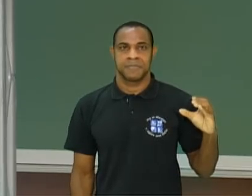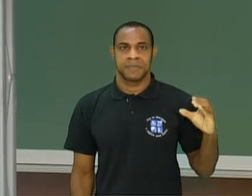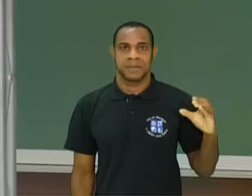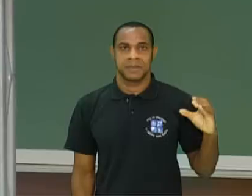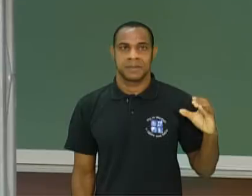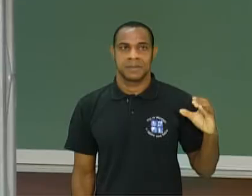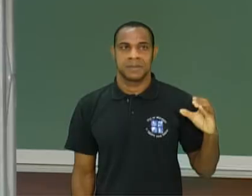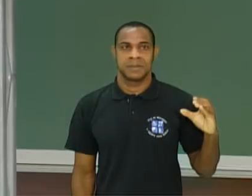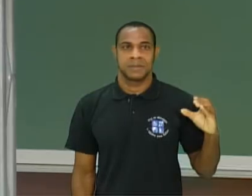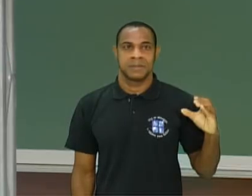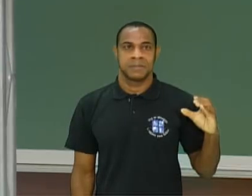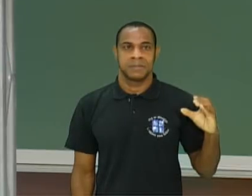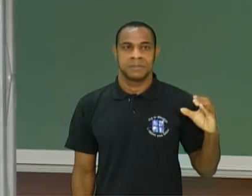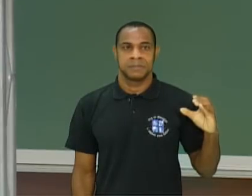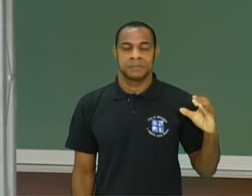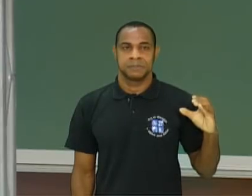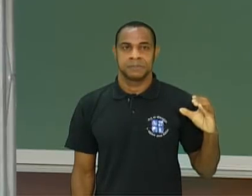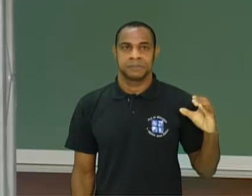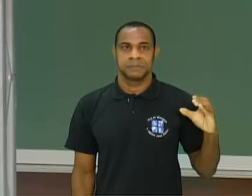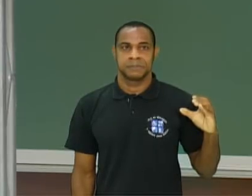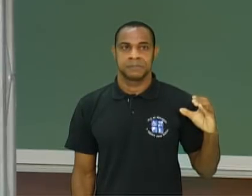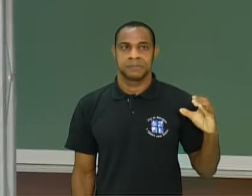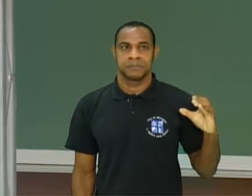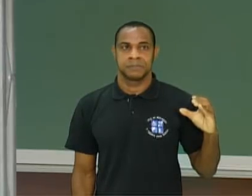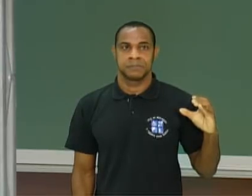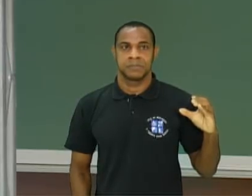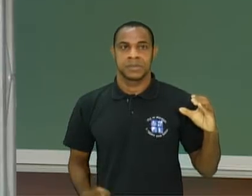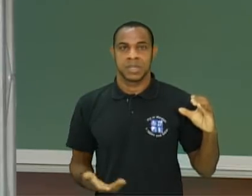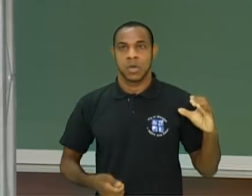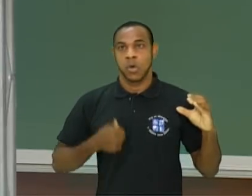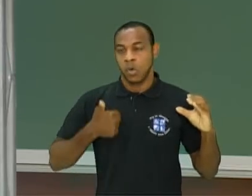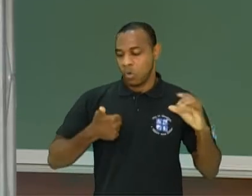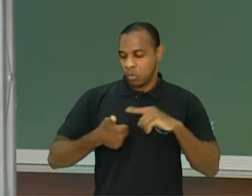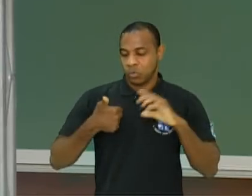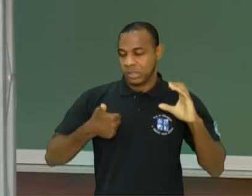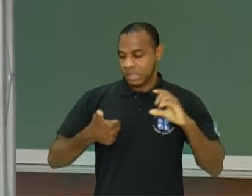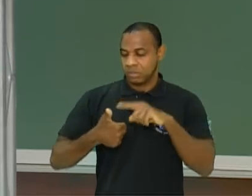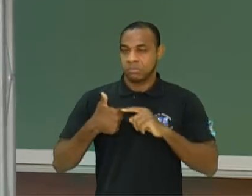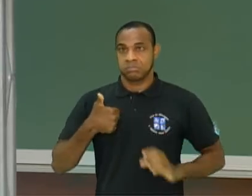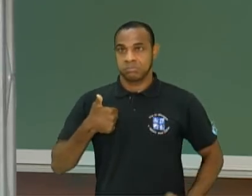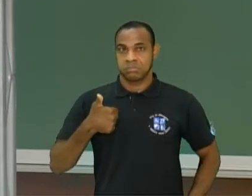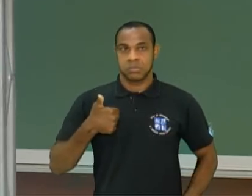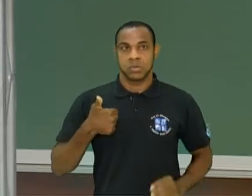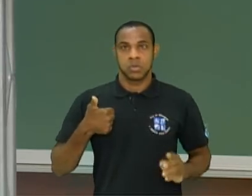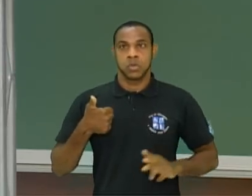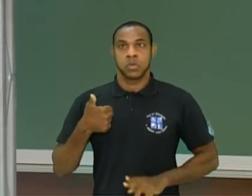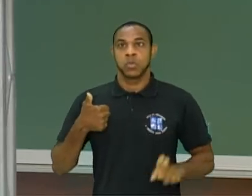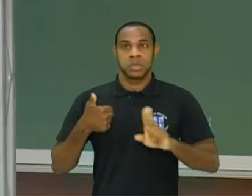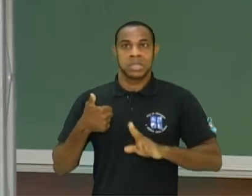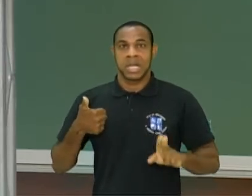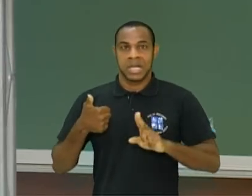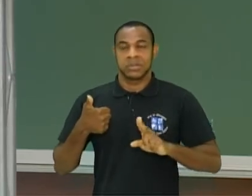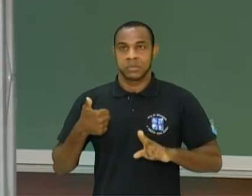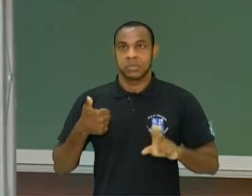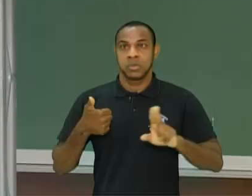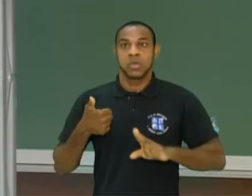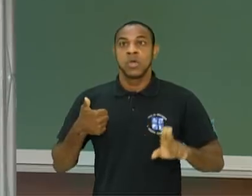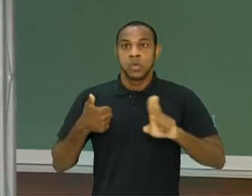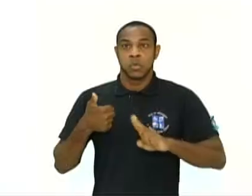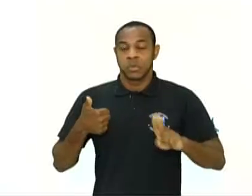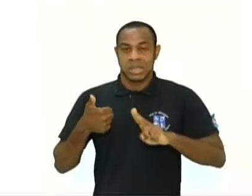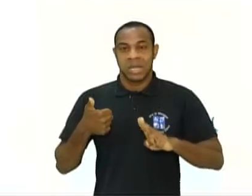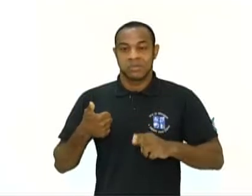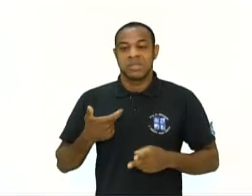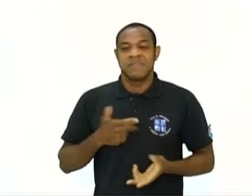cultures except in Brazil. Então, o dedo polegar levantado é usado em muitas culturas, menos no